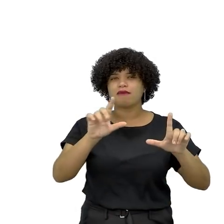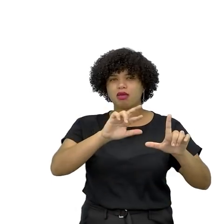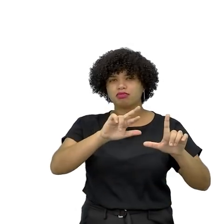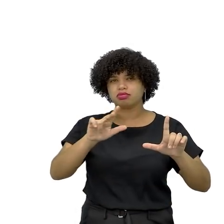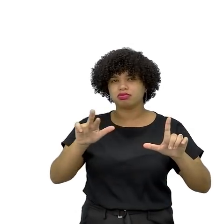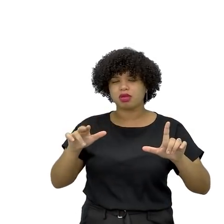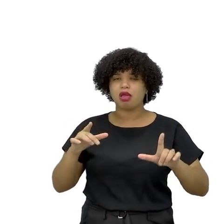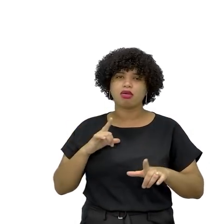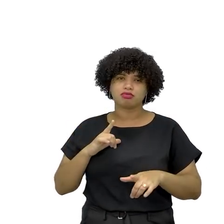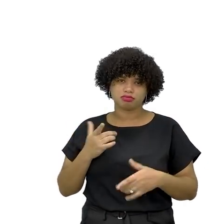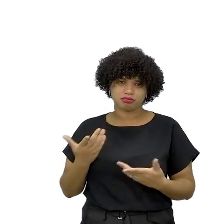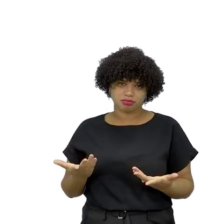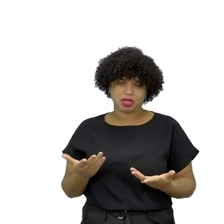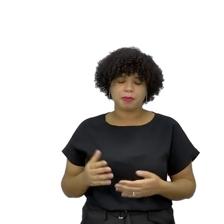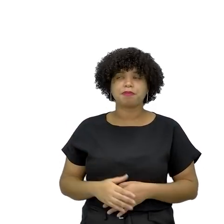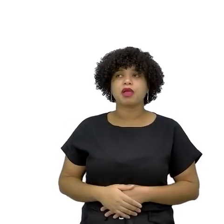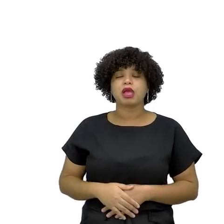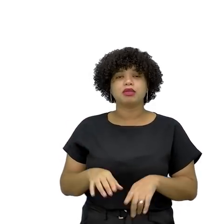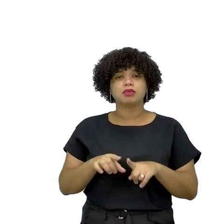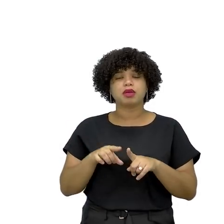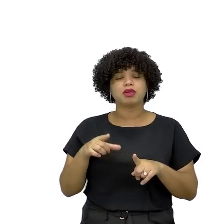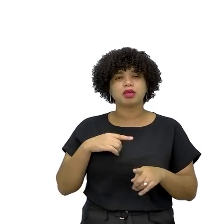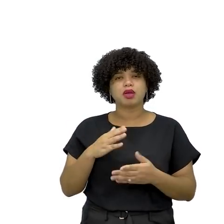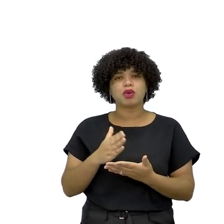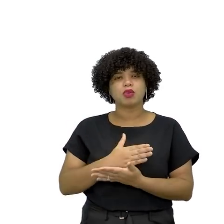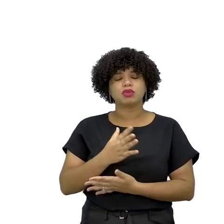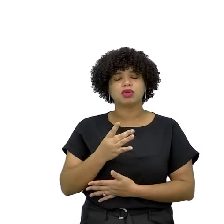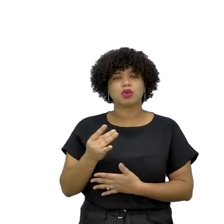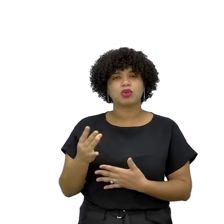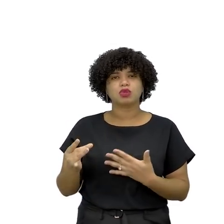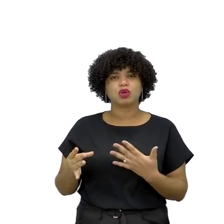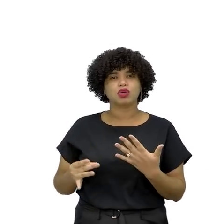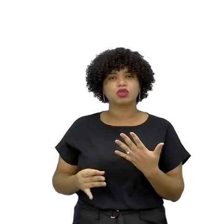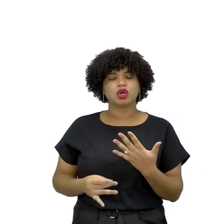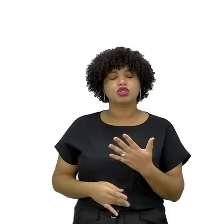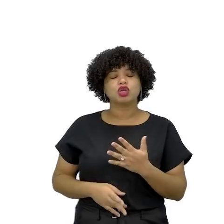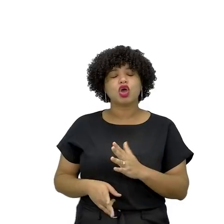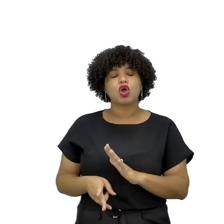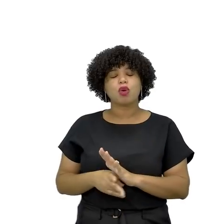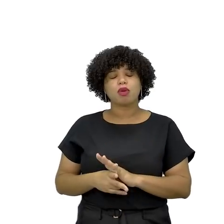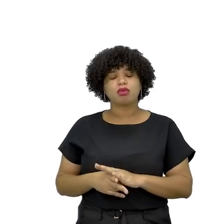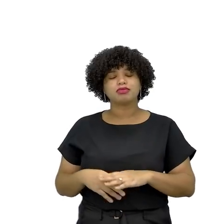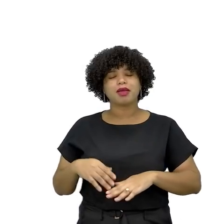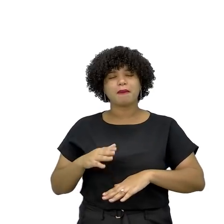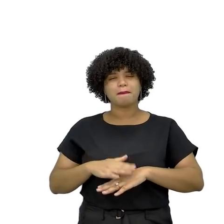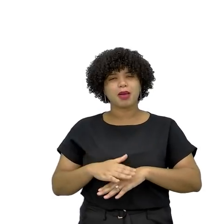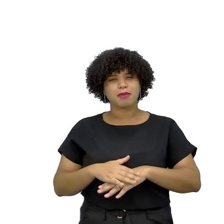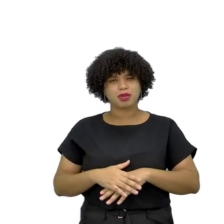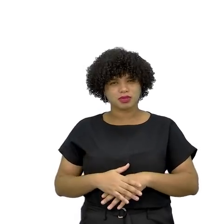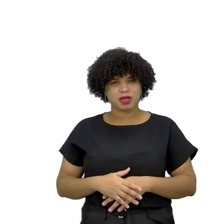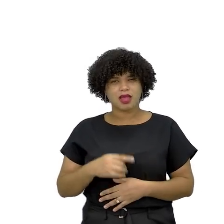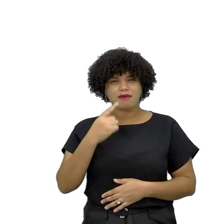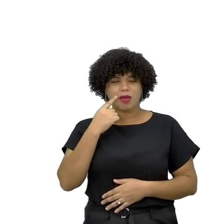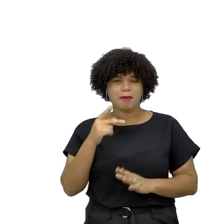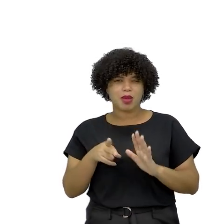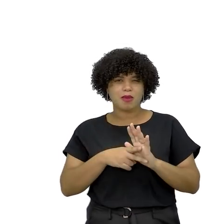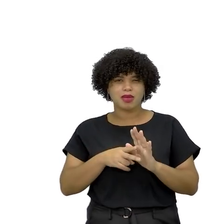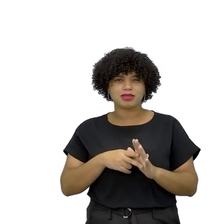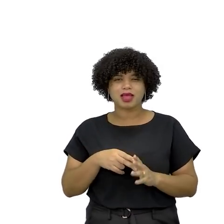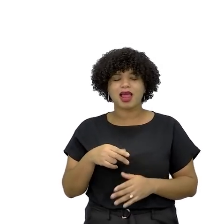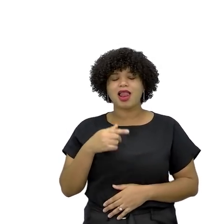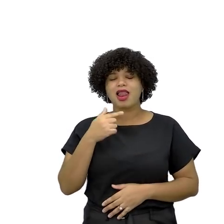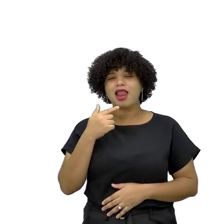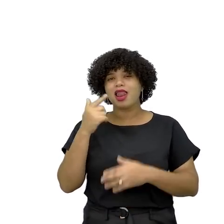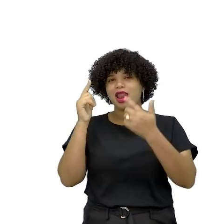outros, e os aspectos relativos à construção composicional e às marcas linguísticas características